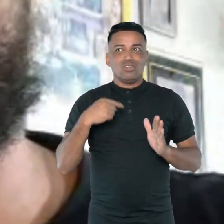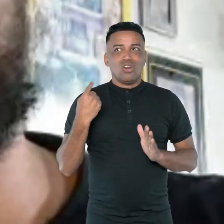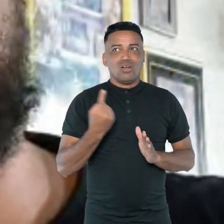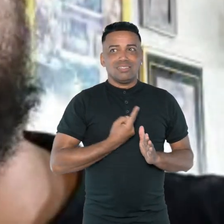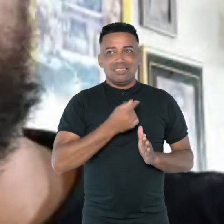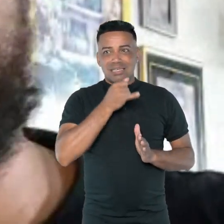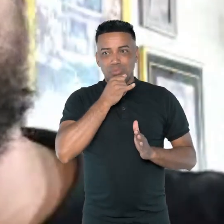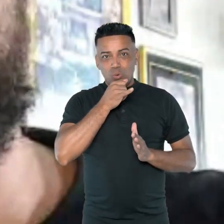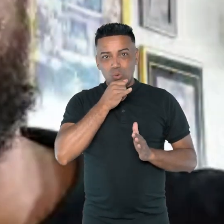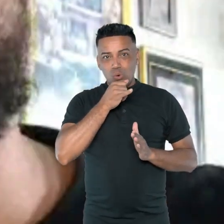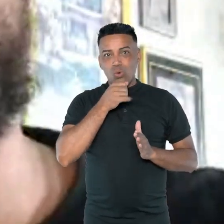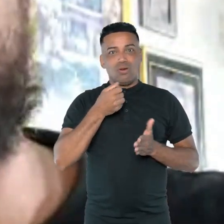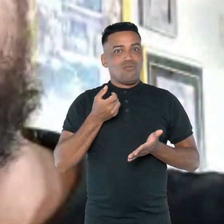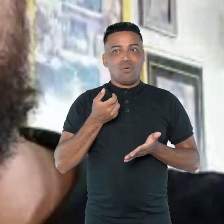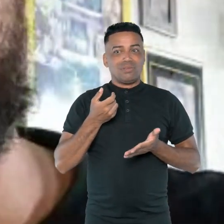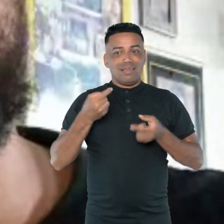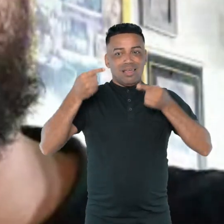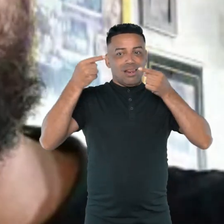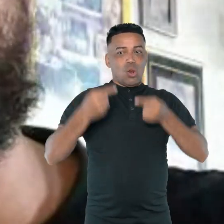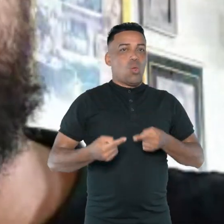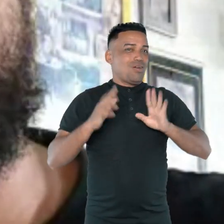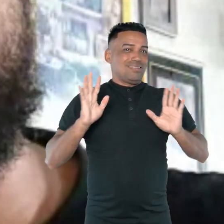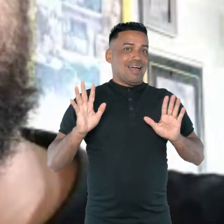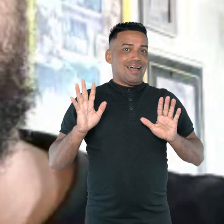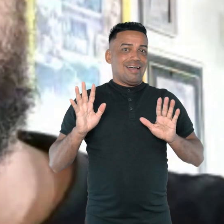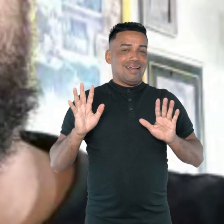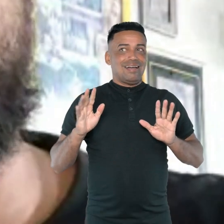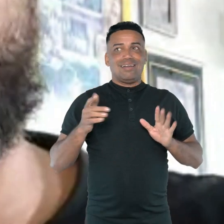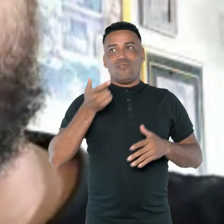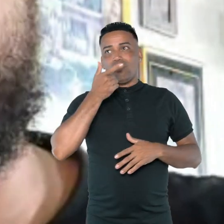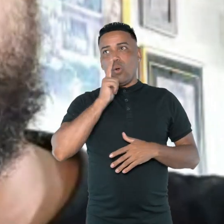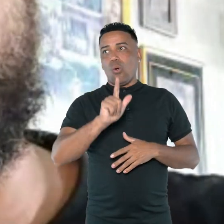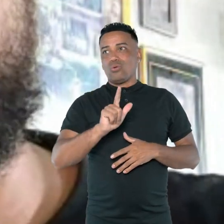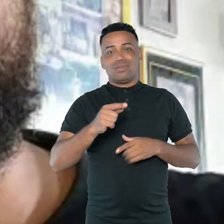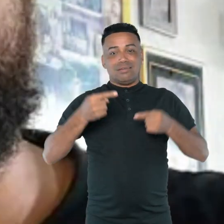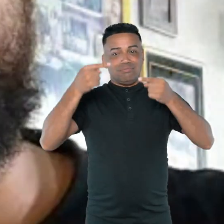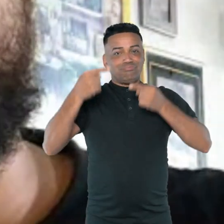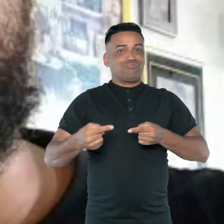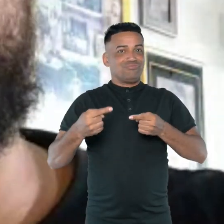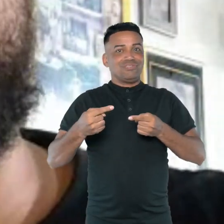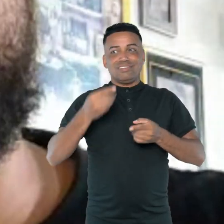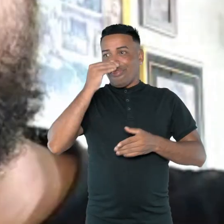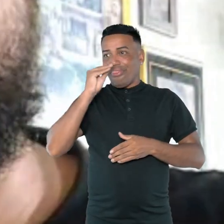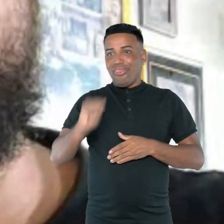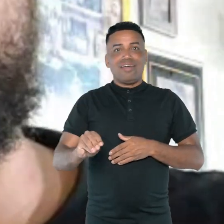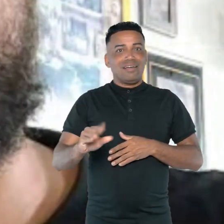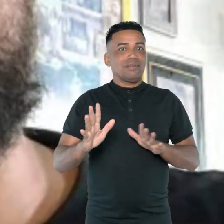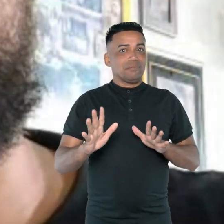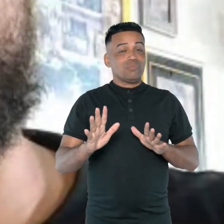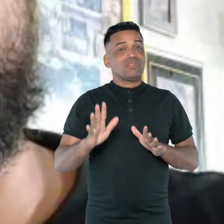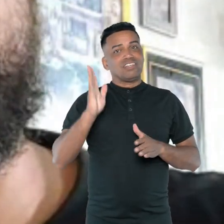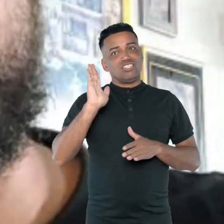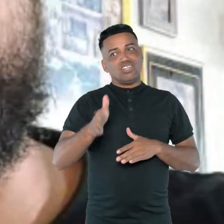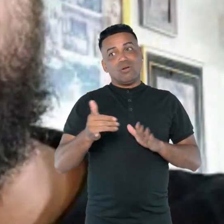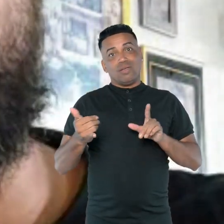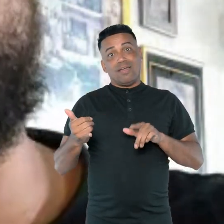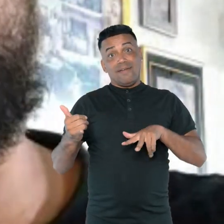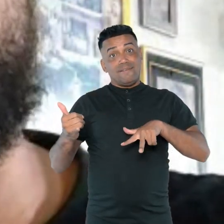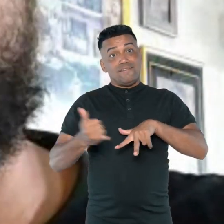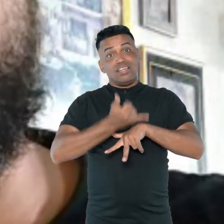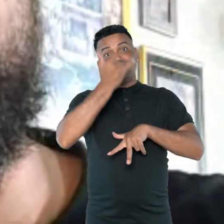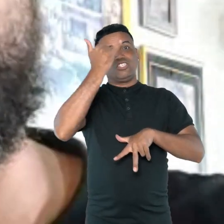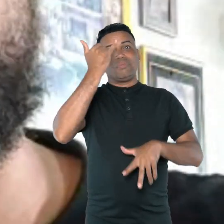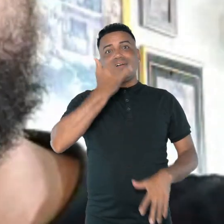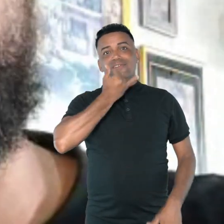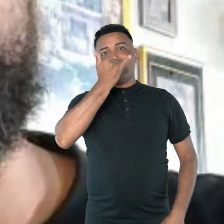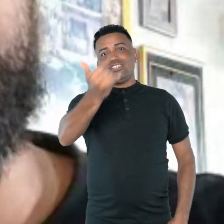ter que lutar contra ele, não vamos conseguir, não vamos ter ferramentas para lutar contra ele. Então a gente já foi vitimado pelas redes sociais,